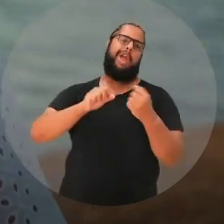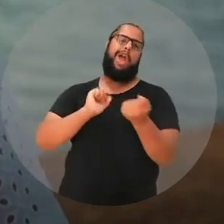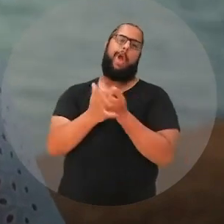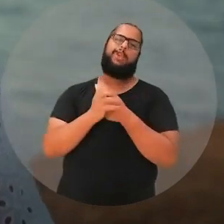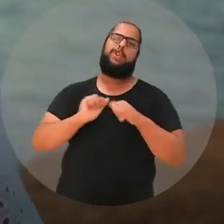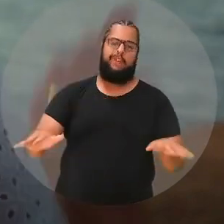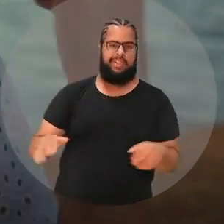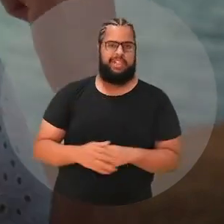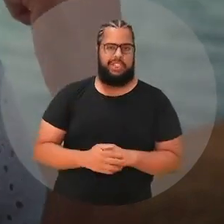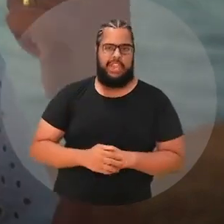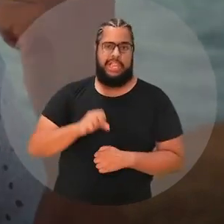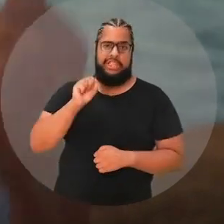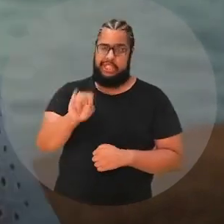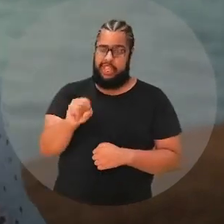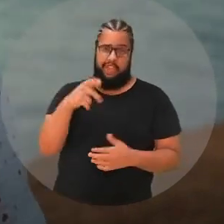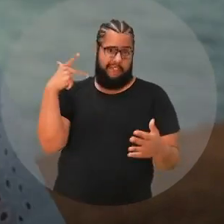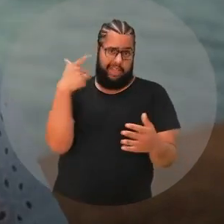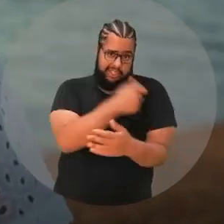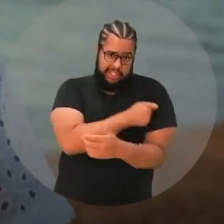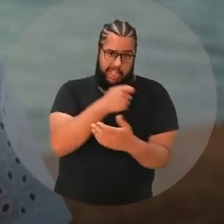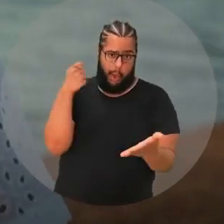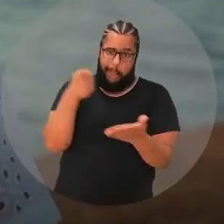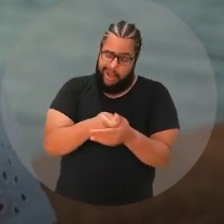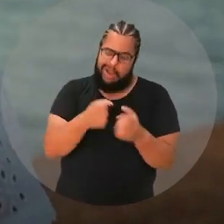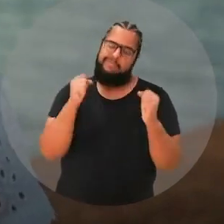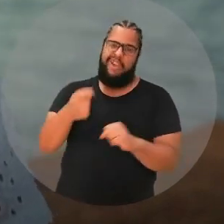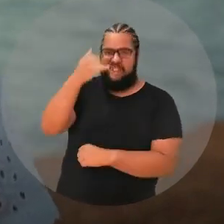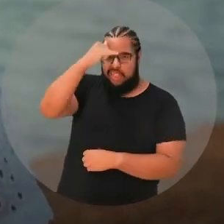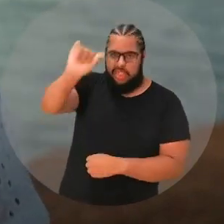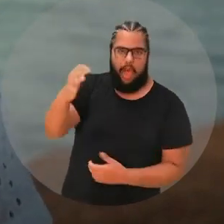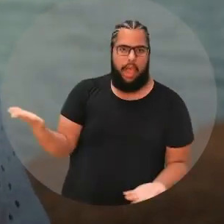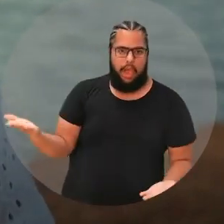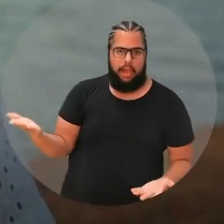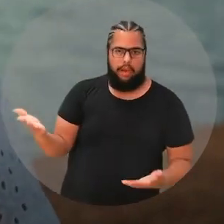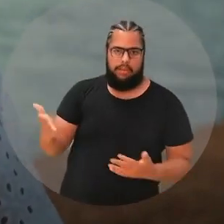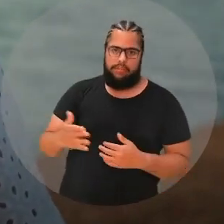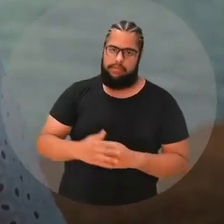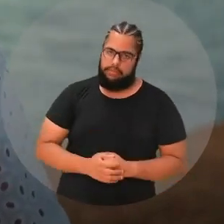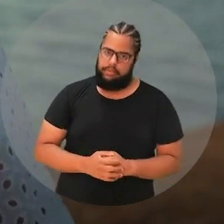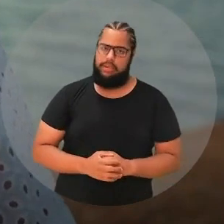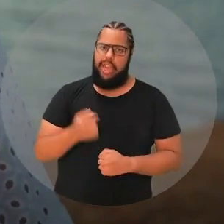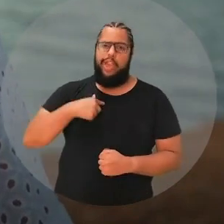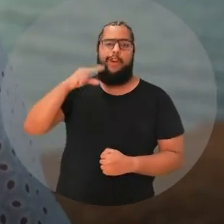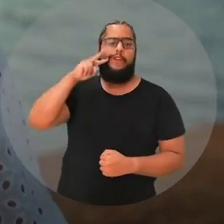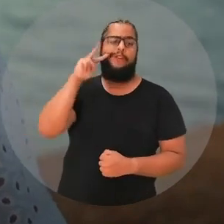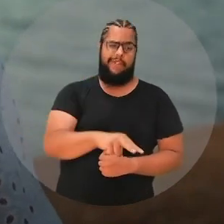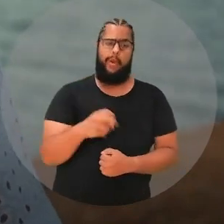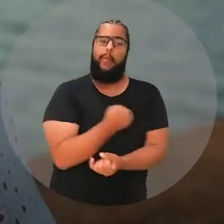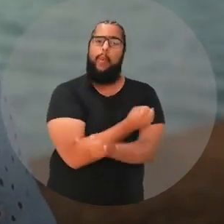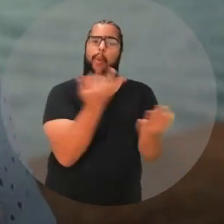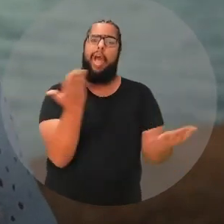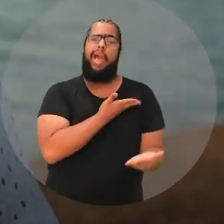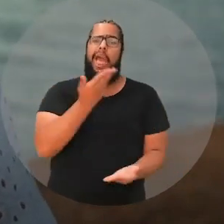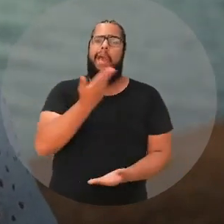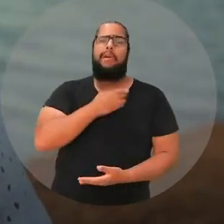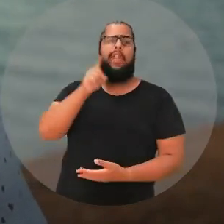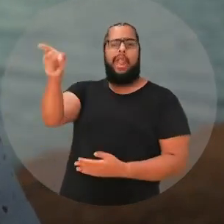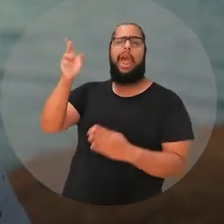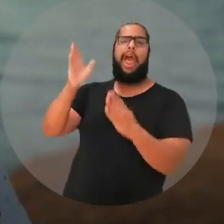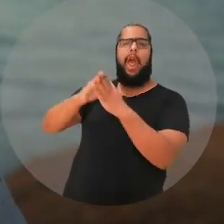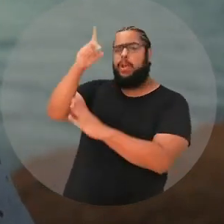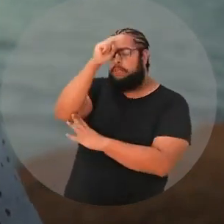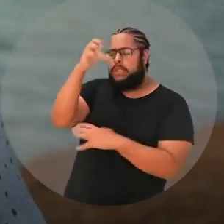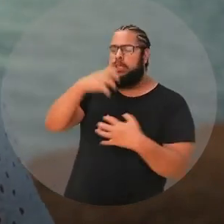Covid. Quando a vacina poderia ter sido comprada. Eu vi amigos desesperados